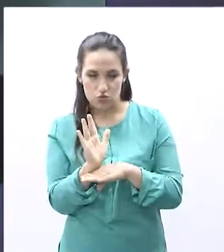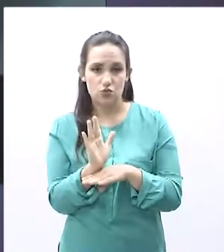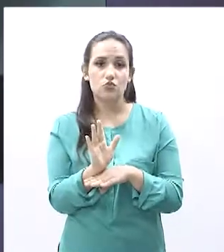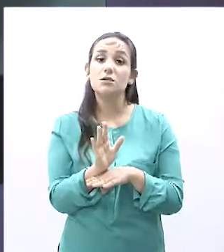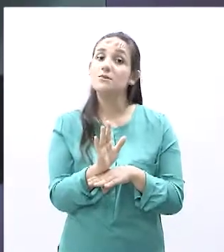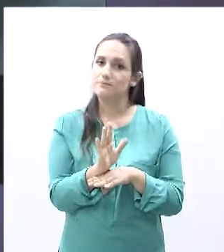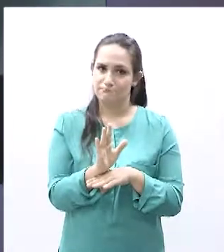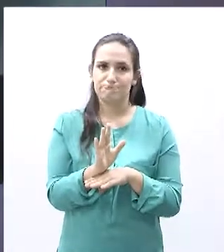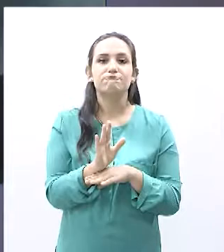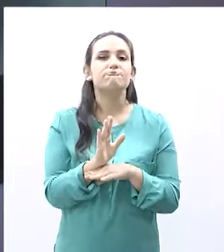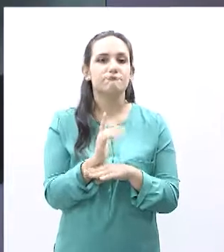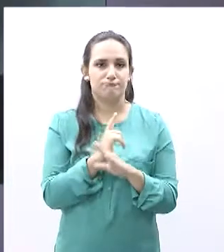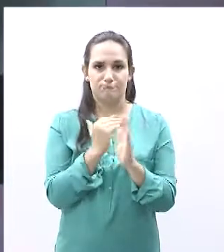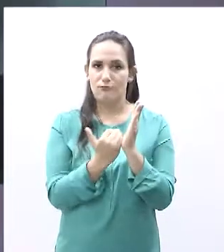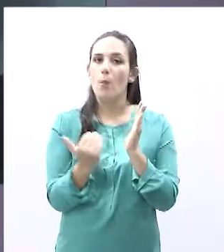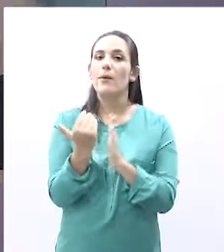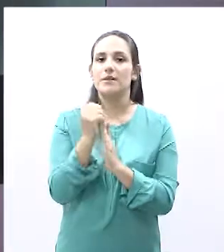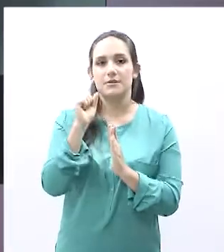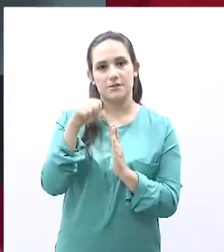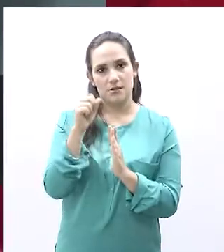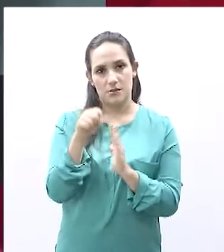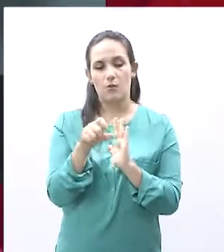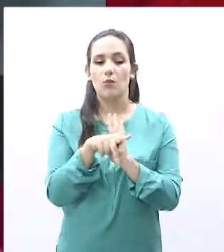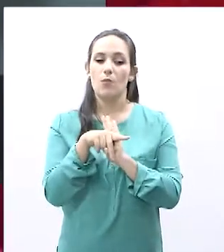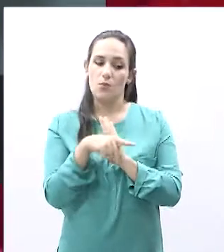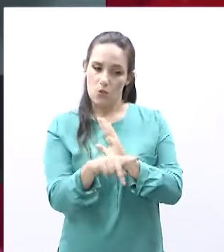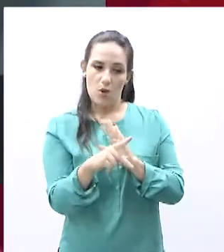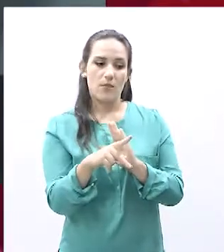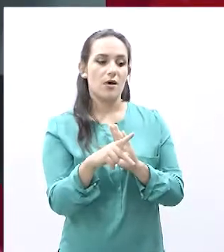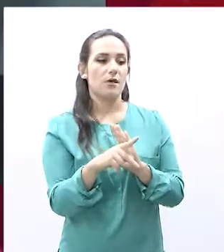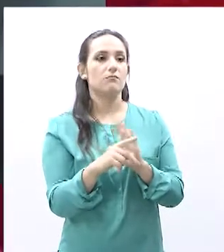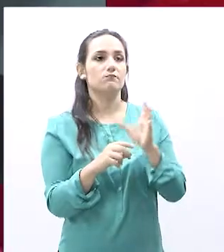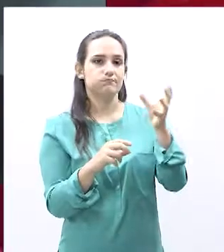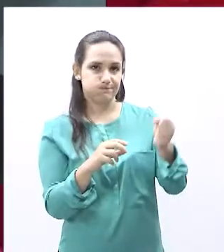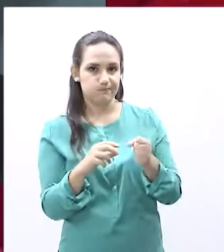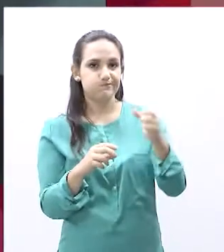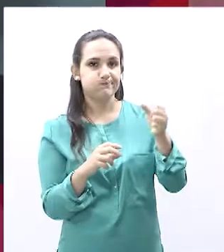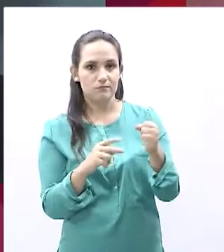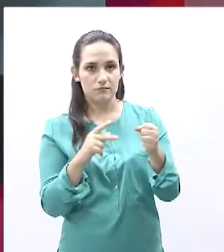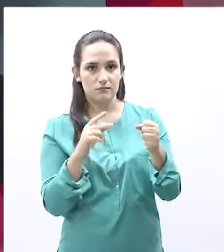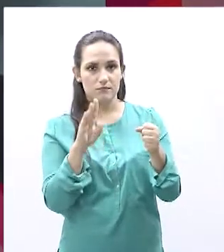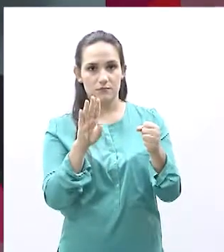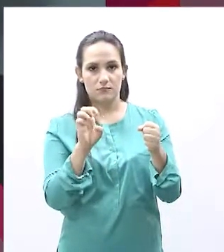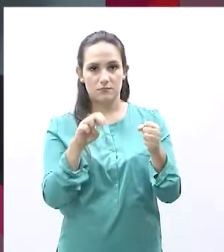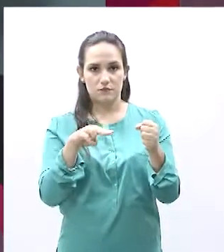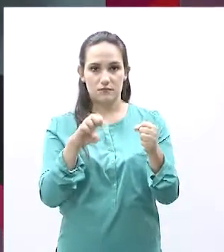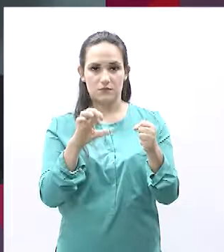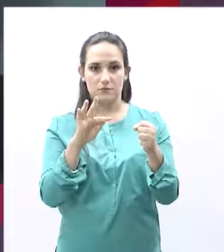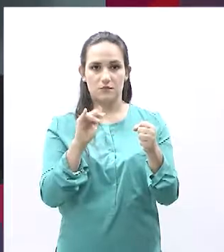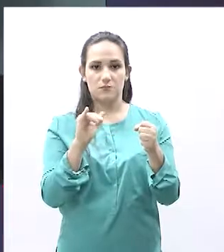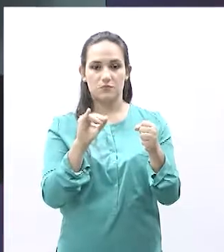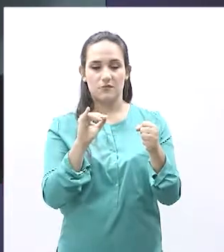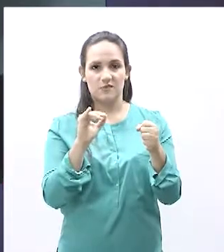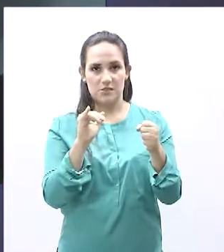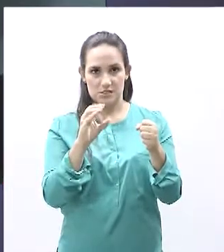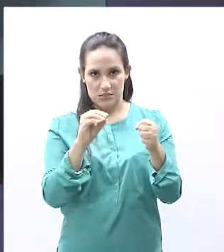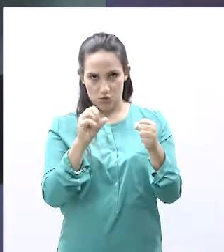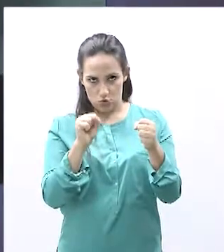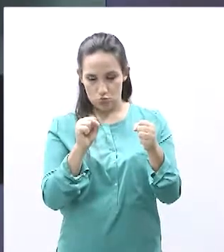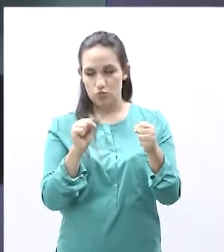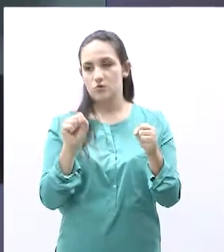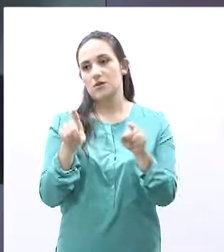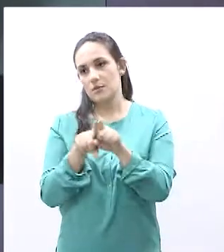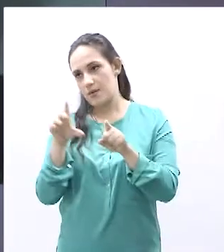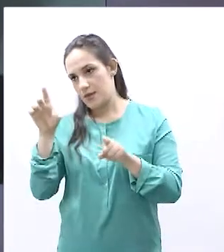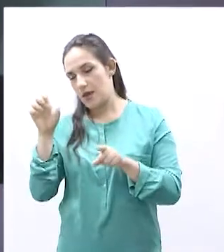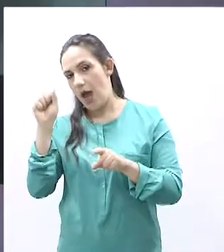de contribuição previdenciária, tanto sobre os benefícios das aposentadorias, né? Todos